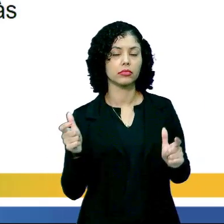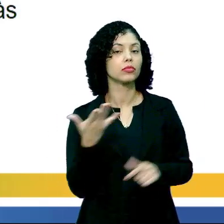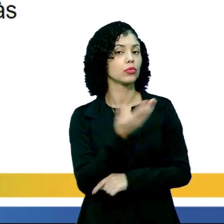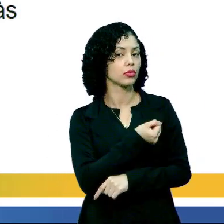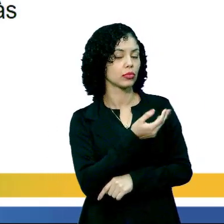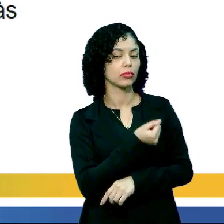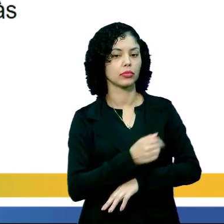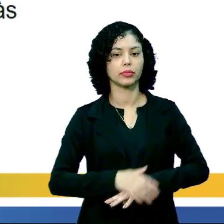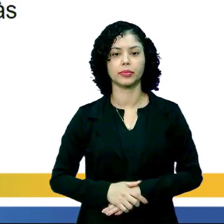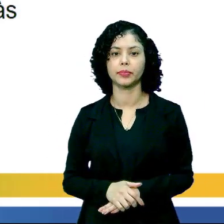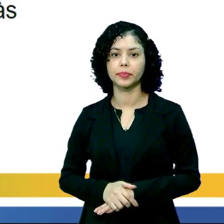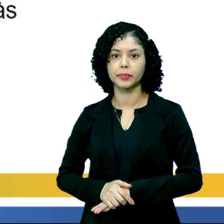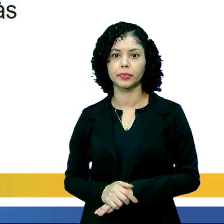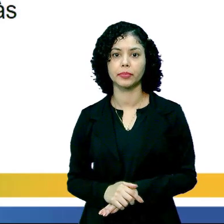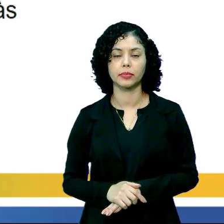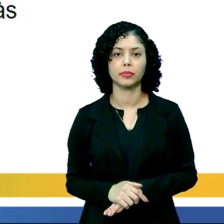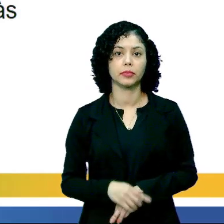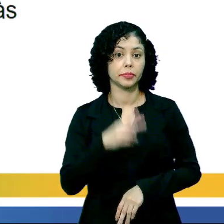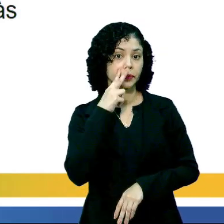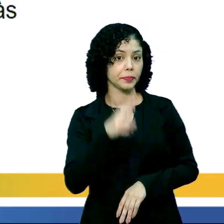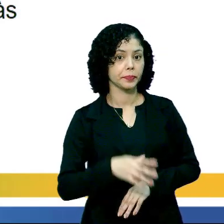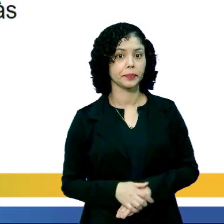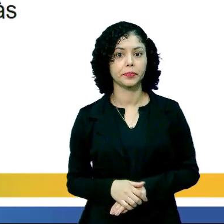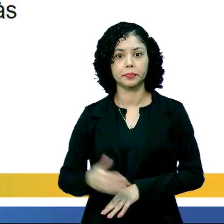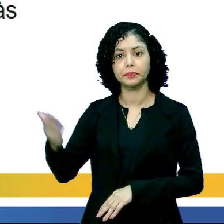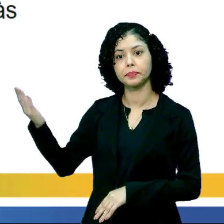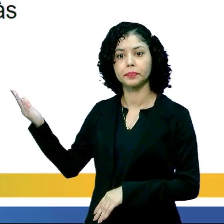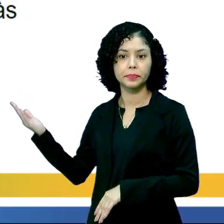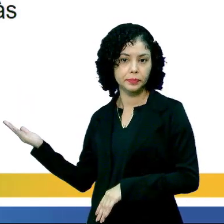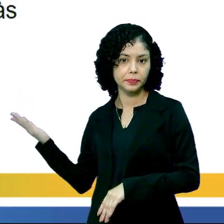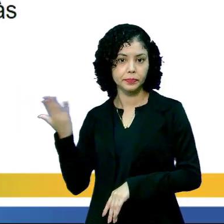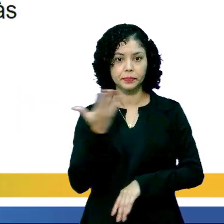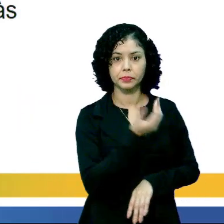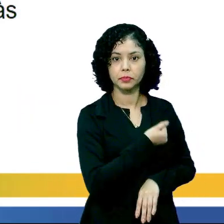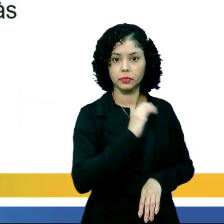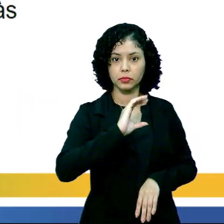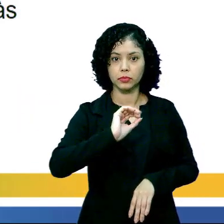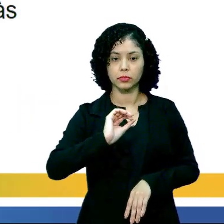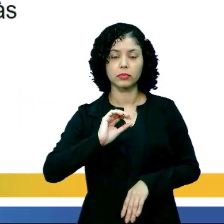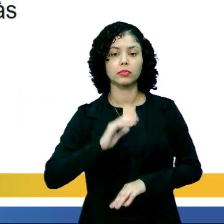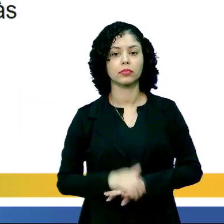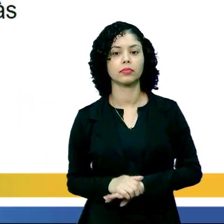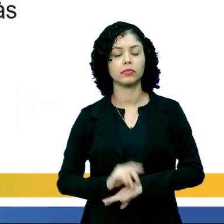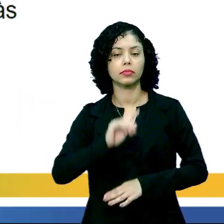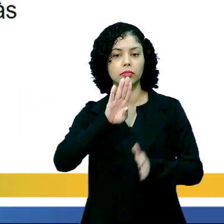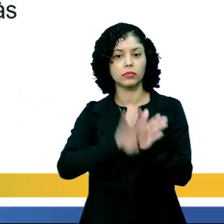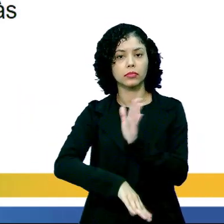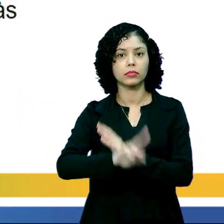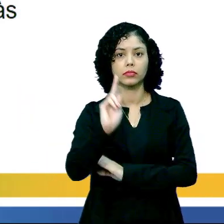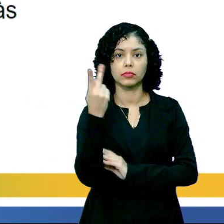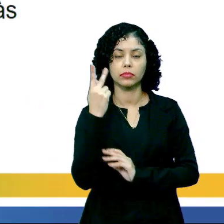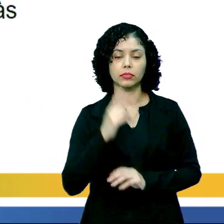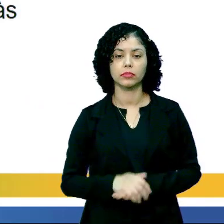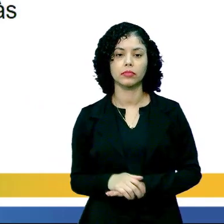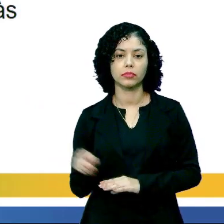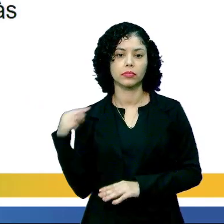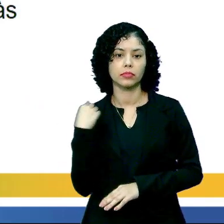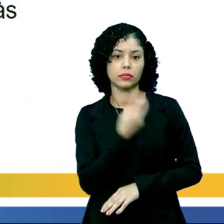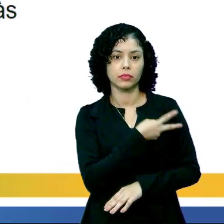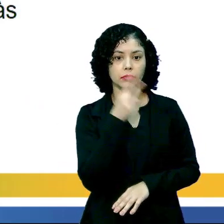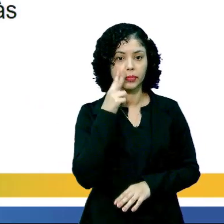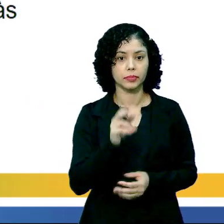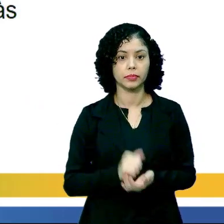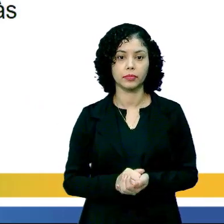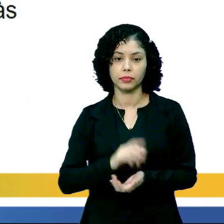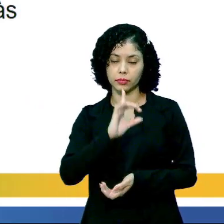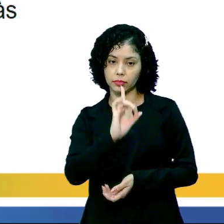número nessa diferença Então olha só eu preciso pegar esse número de hidrogênio e subtrair pelo dióxido e nós vamos vir ali